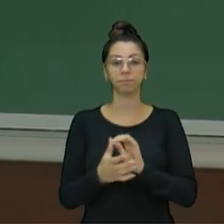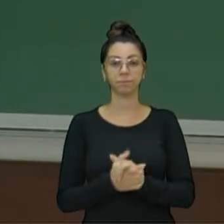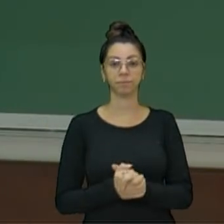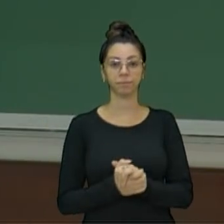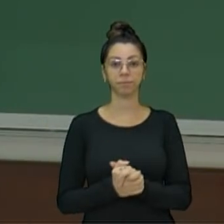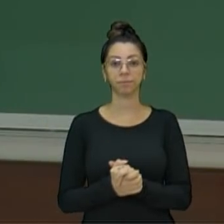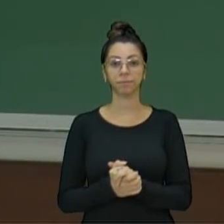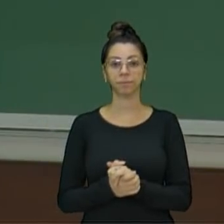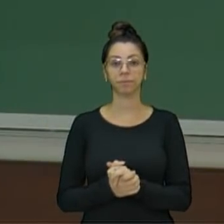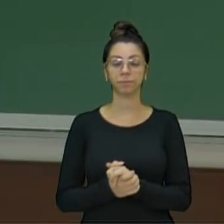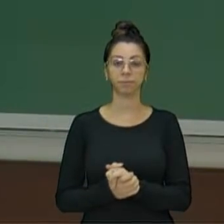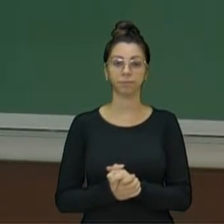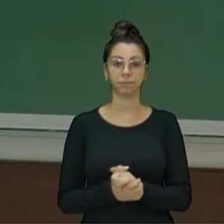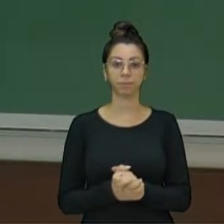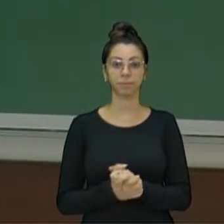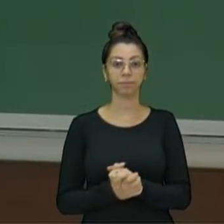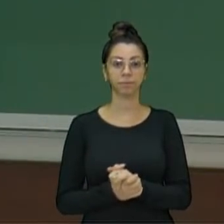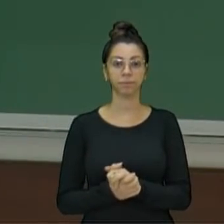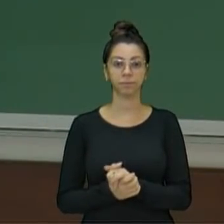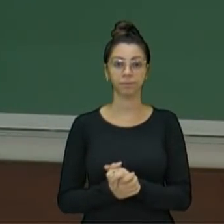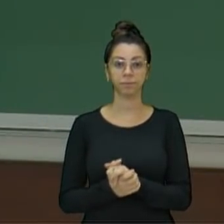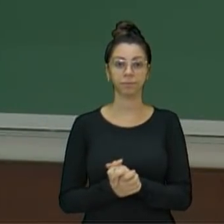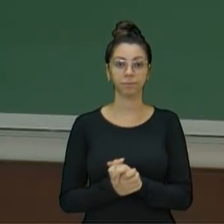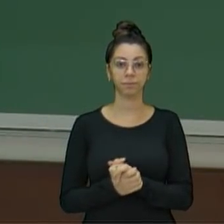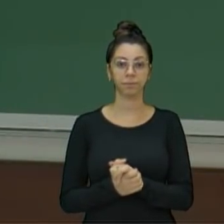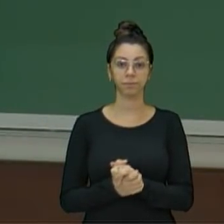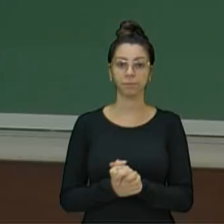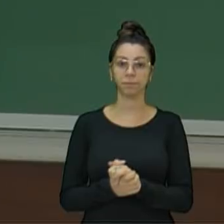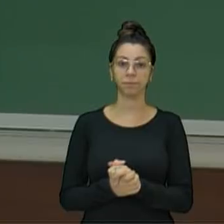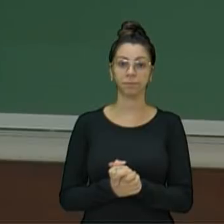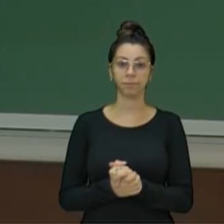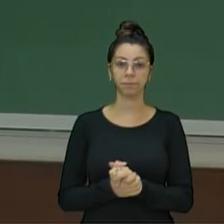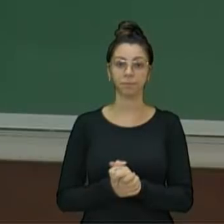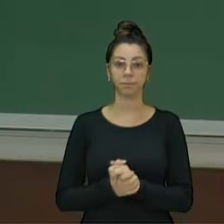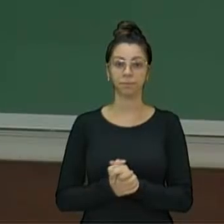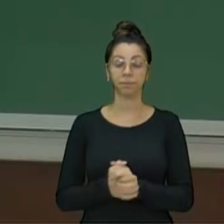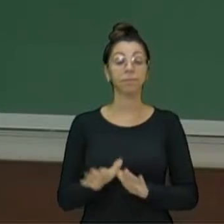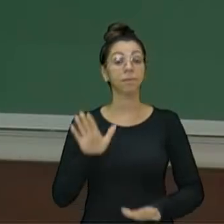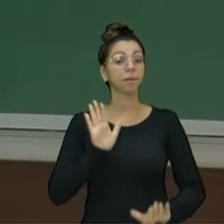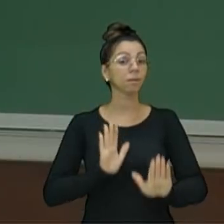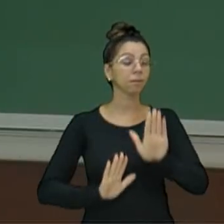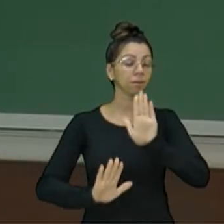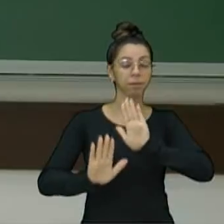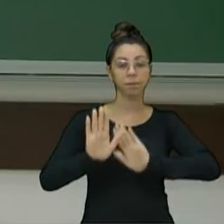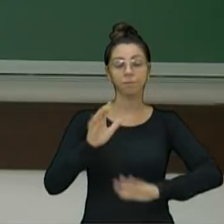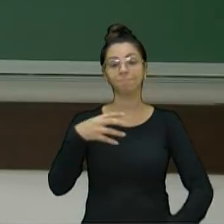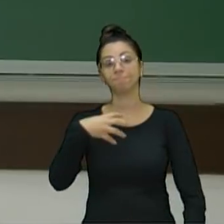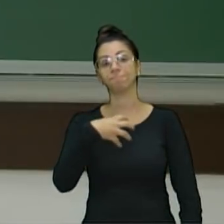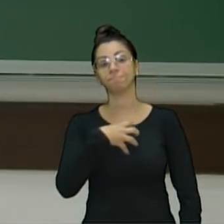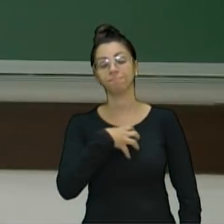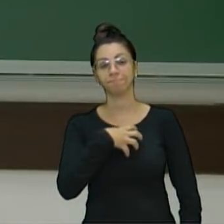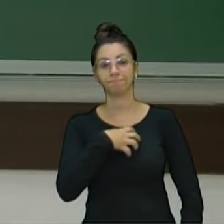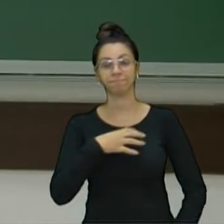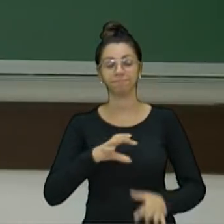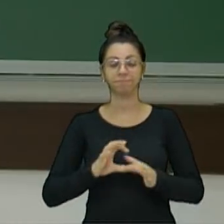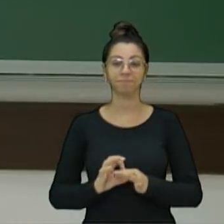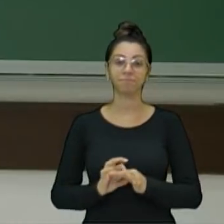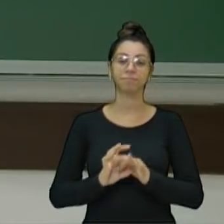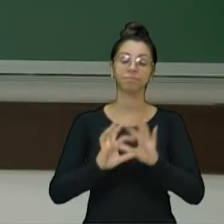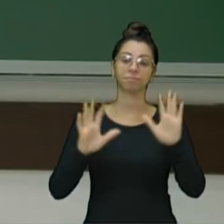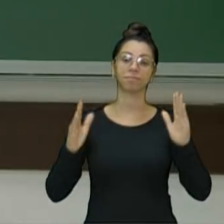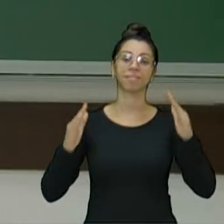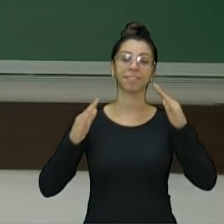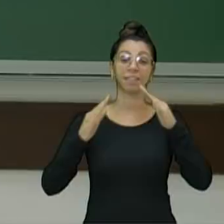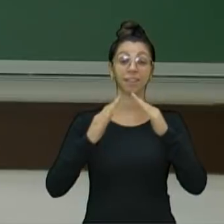house in a mess. What she couldn't do as a child. Às vezes, ela se sente livre para ter a